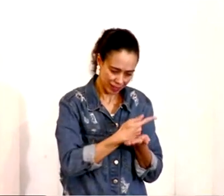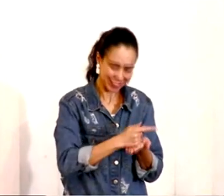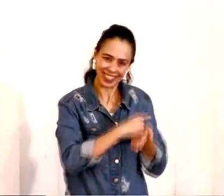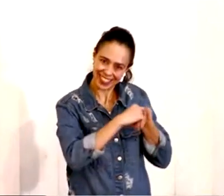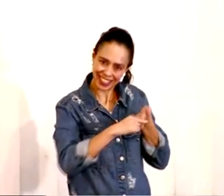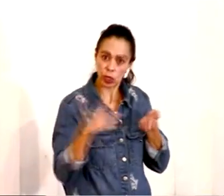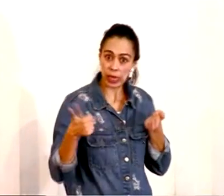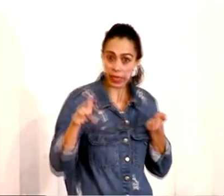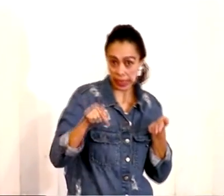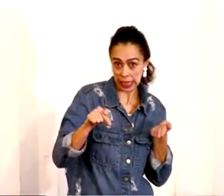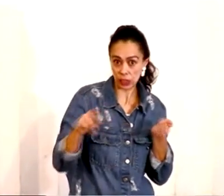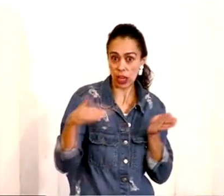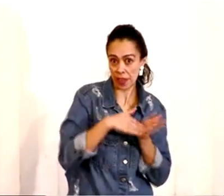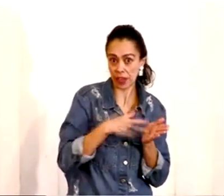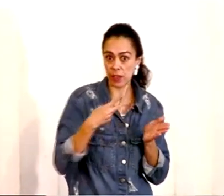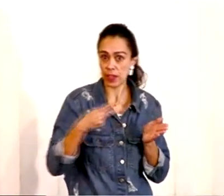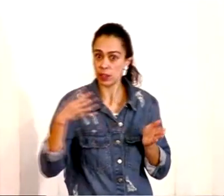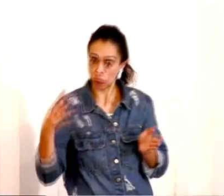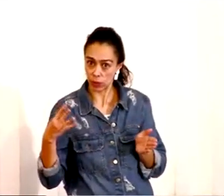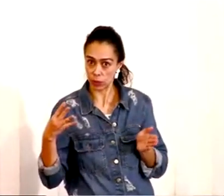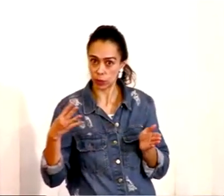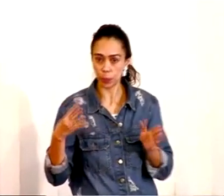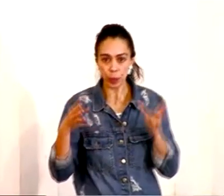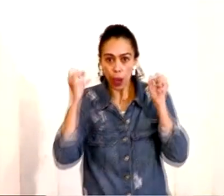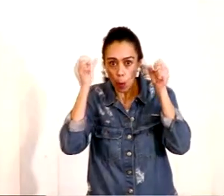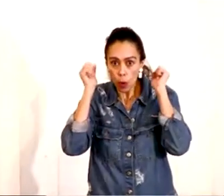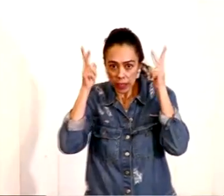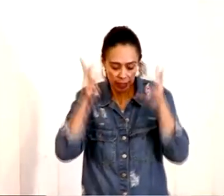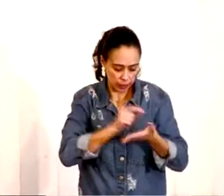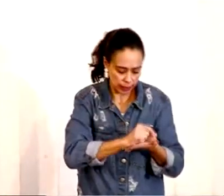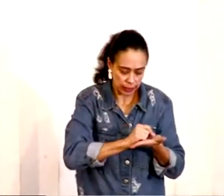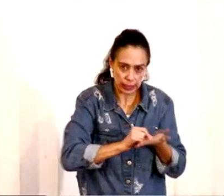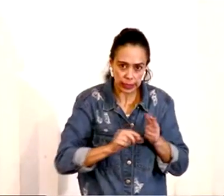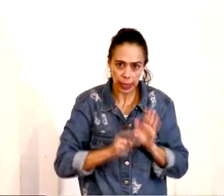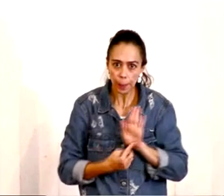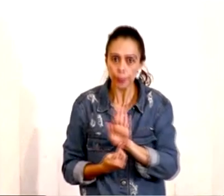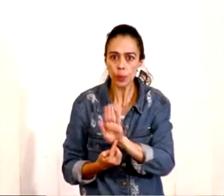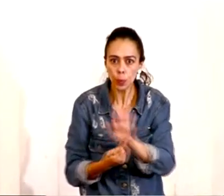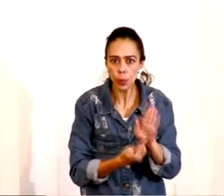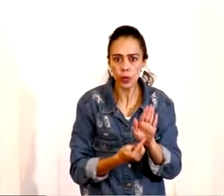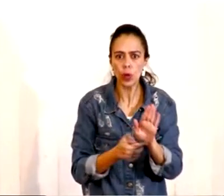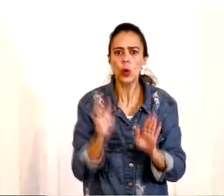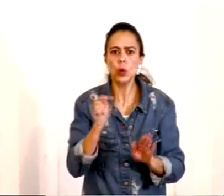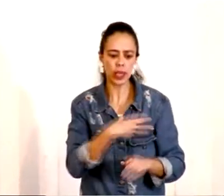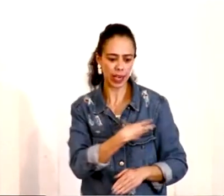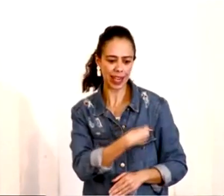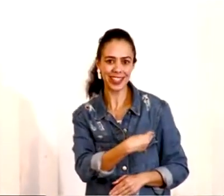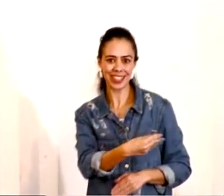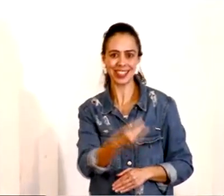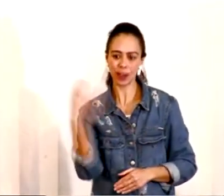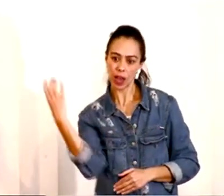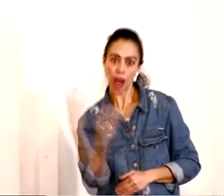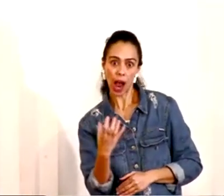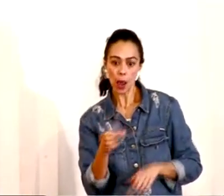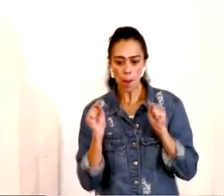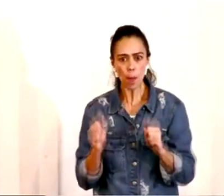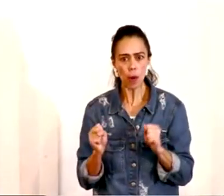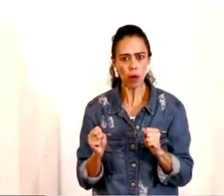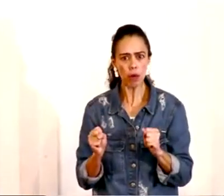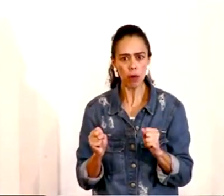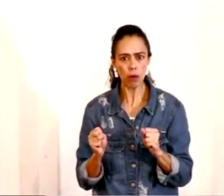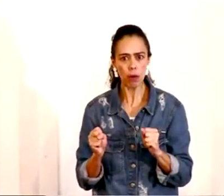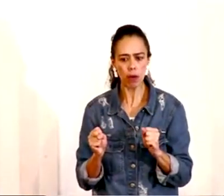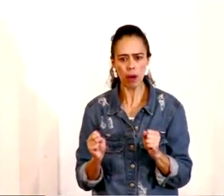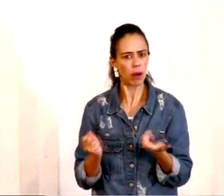24, Moisés narrando para nós o que essa descendência de Caim também é capaz de